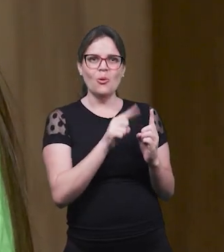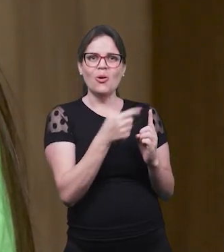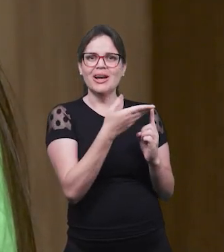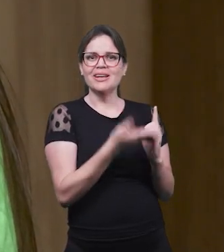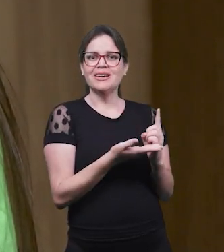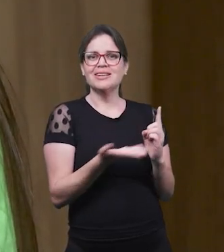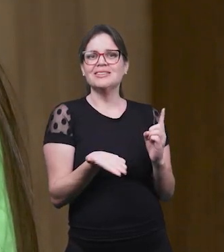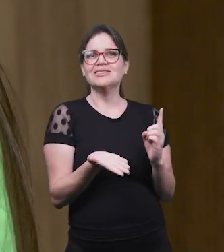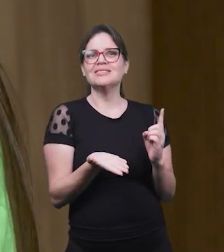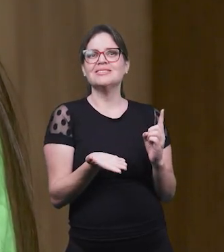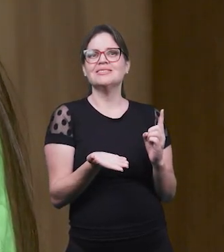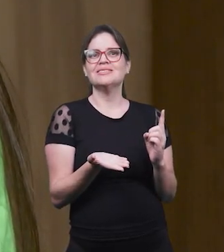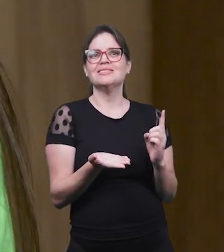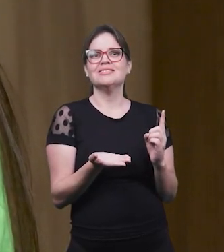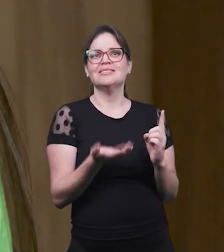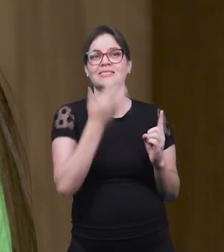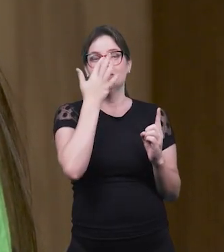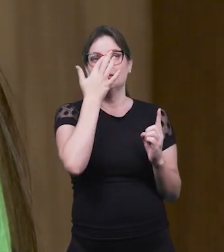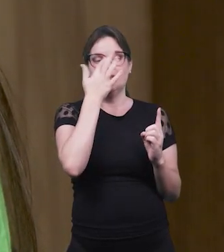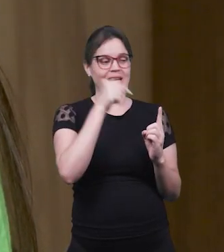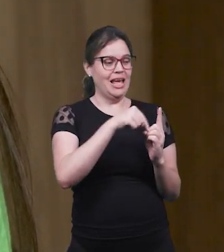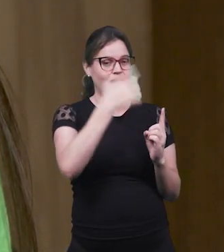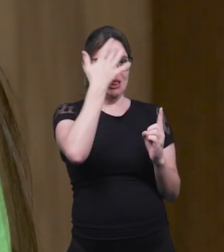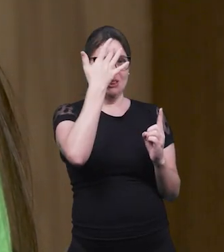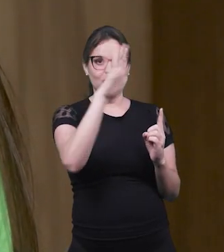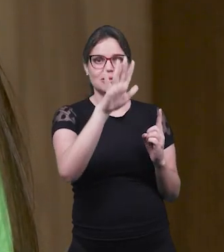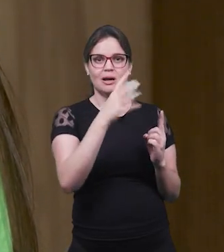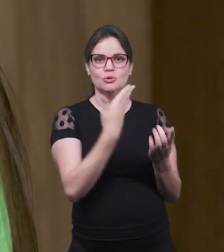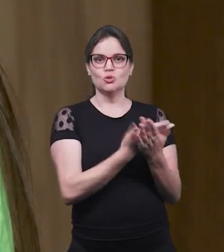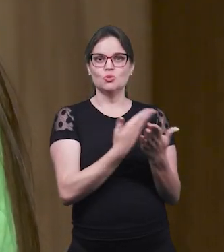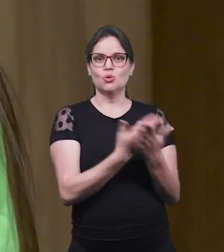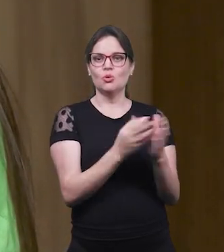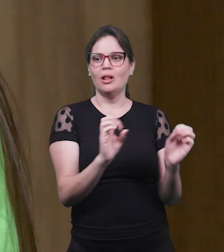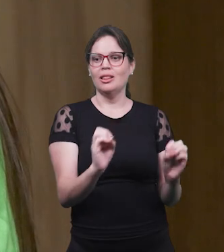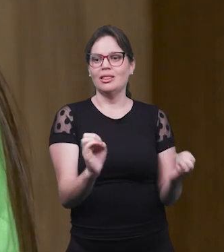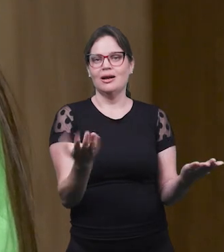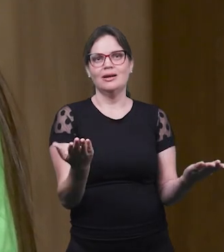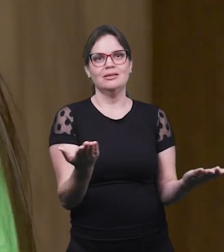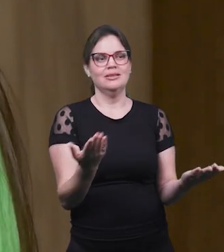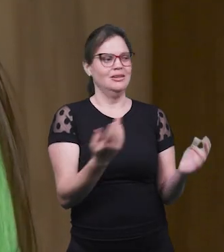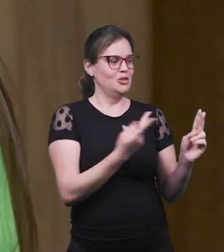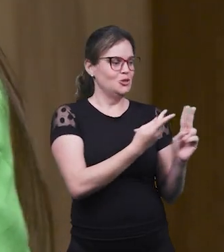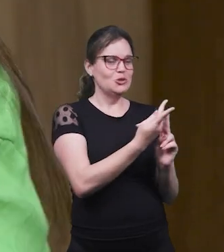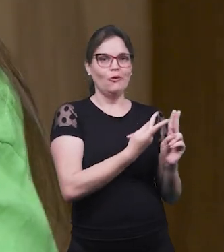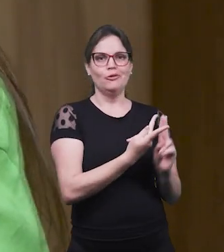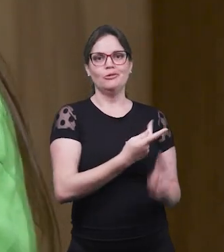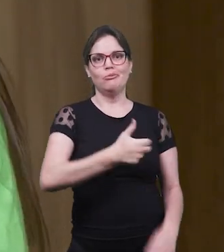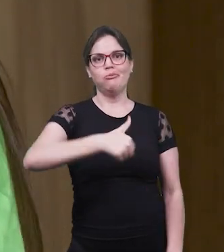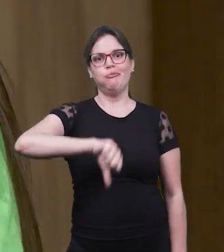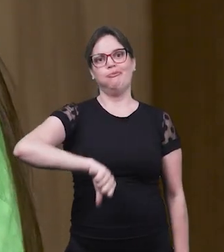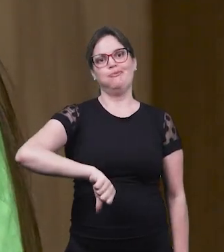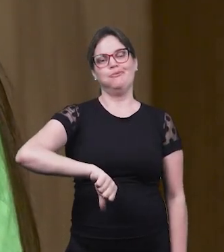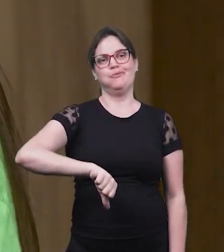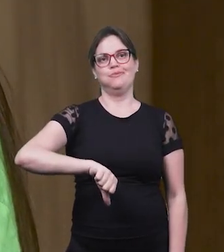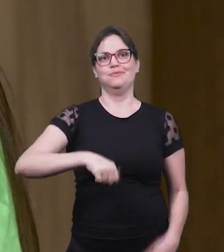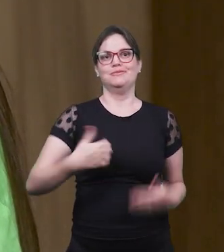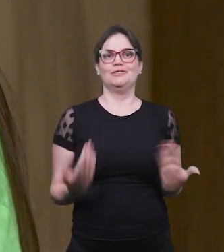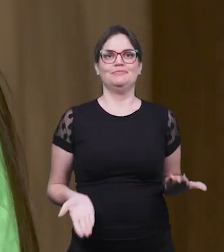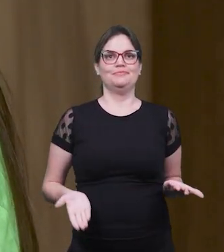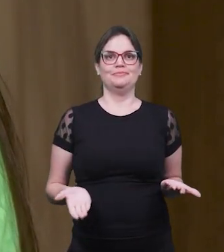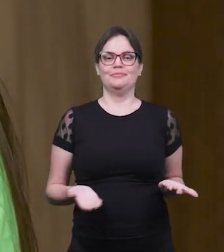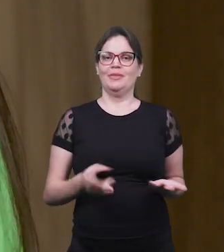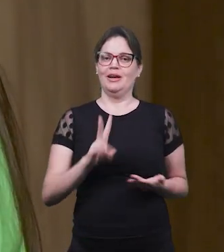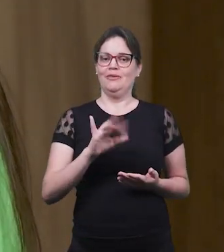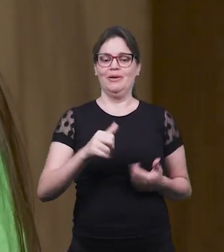essa turma? Quem será a minha dúvida? E se a pessoa não estudou, não fez nada, não vai piorar somar em nada para mim, vai